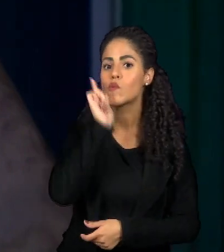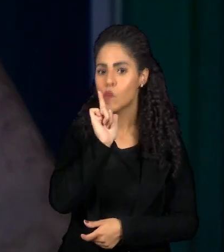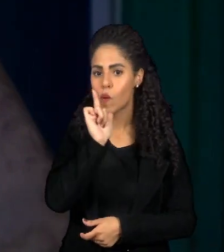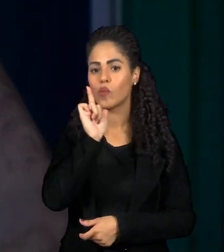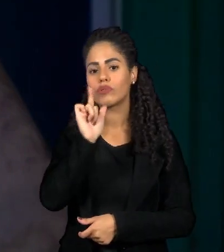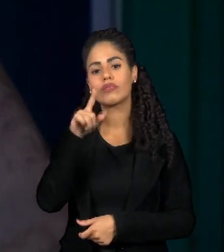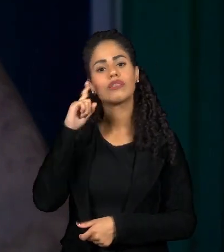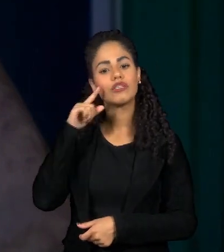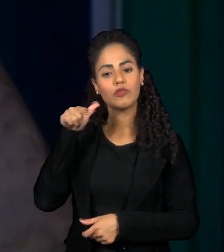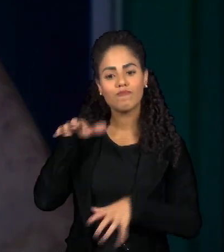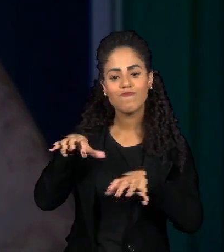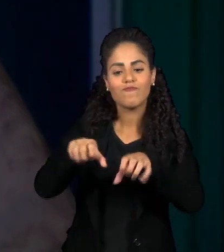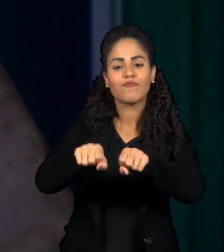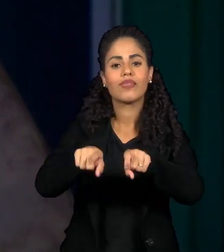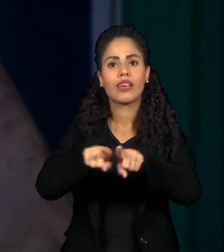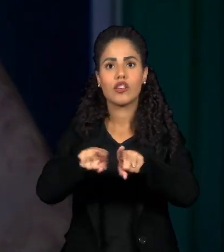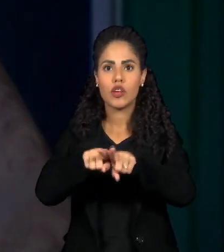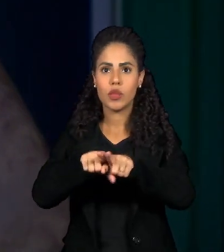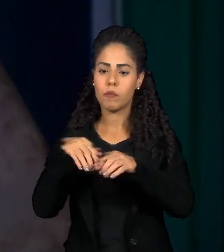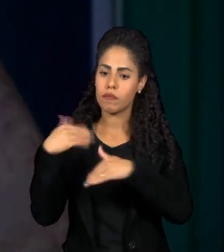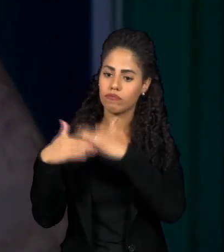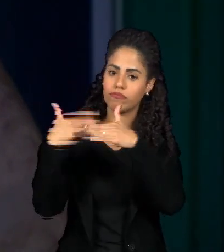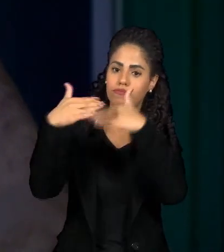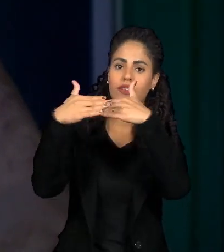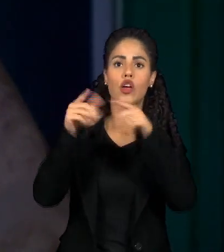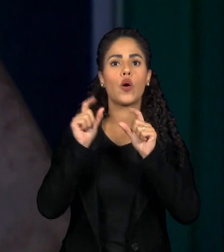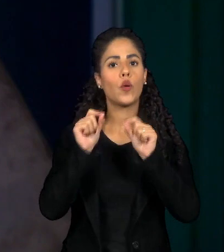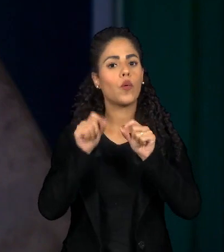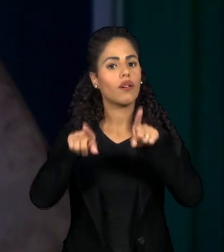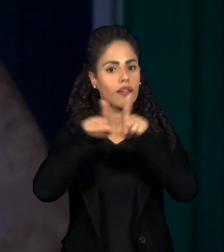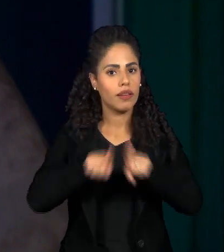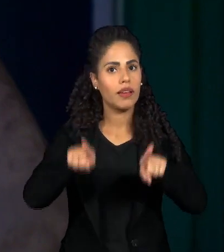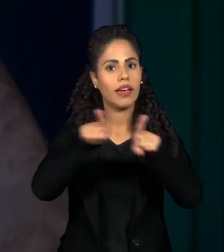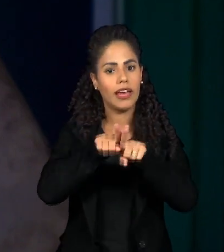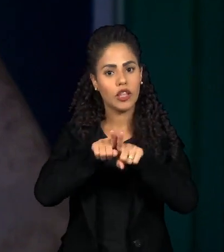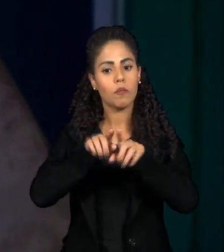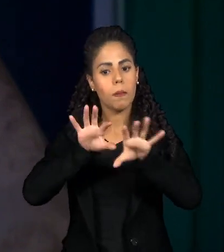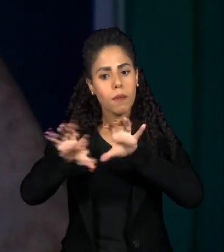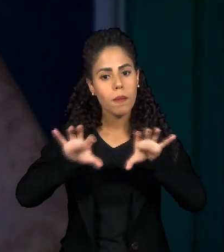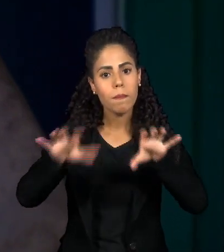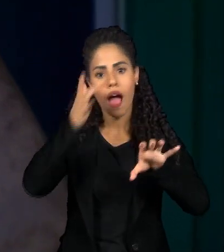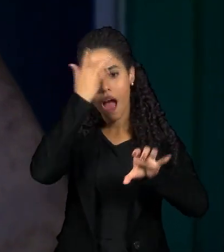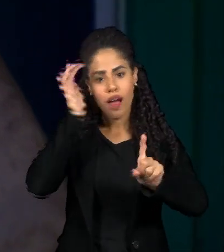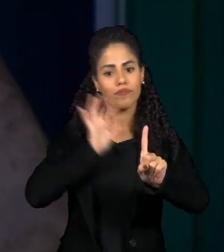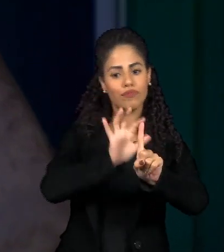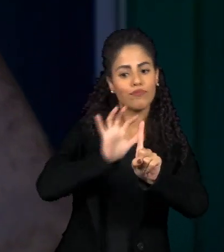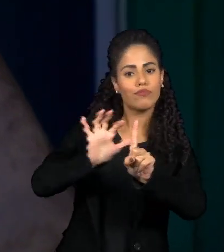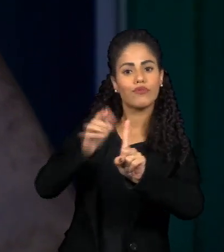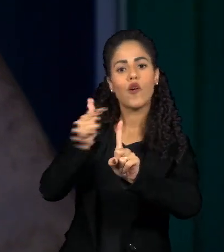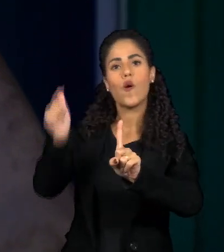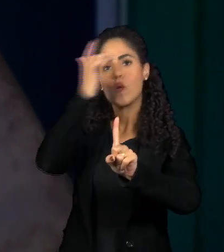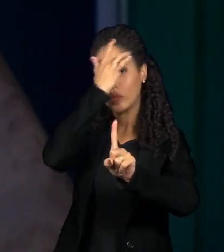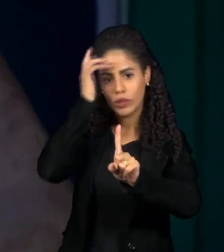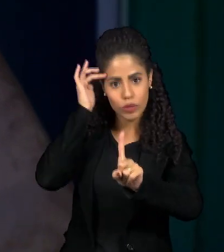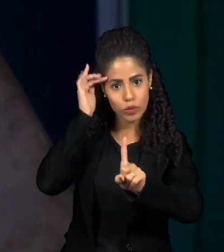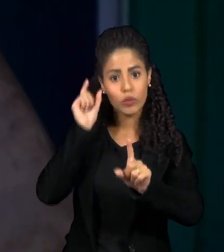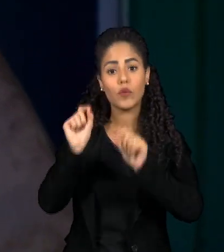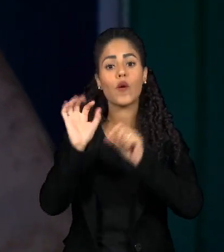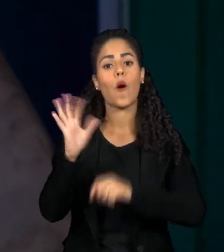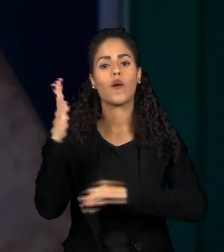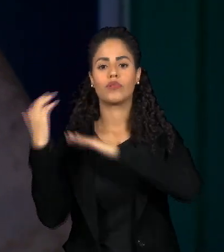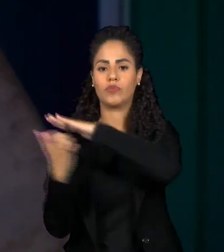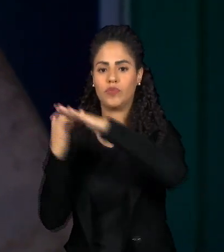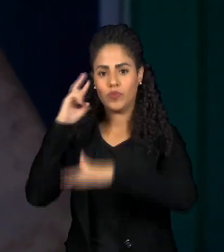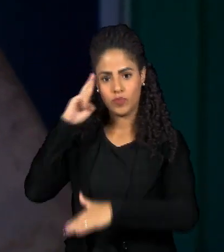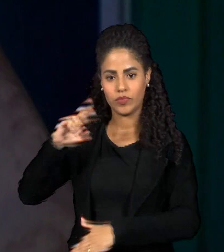o papel não é só fazer a roda girar, mas também se tornar uma inspiração para novos profissionais. É o caso do empresário